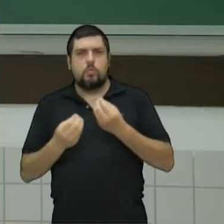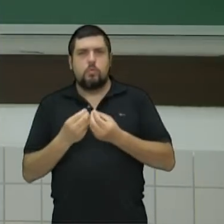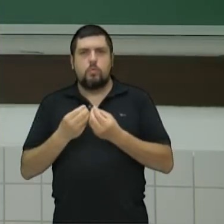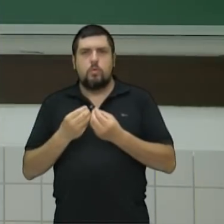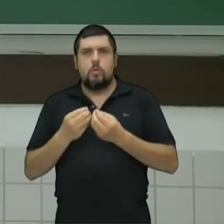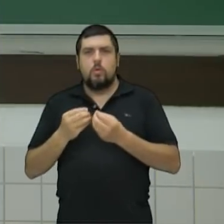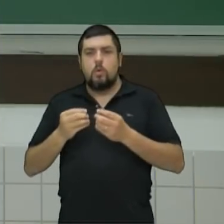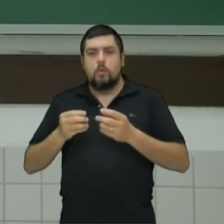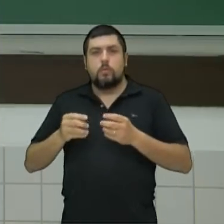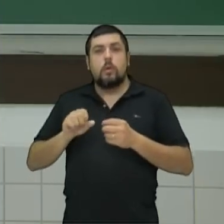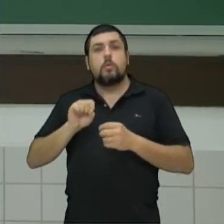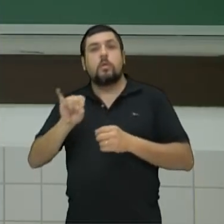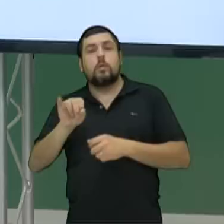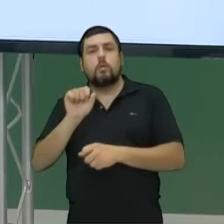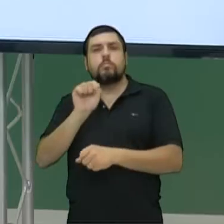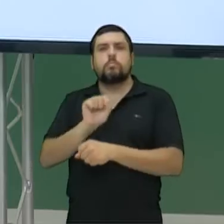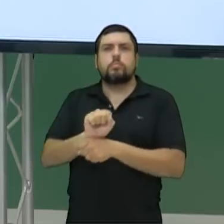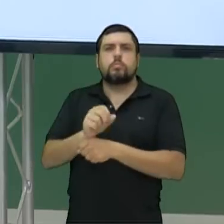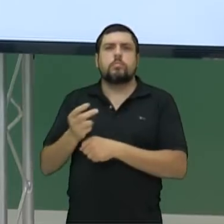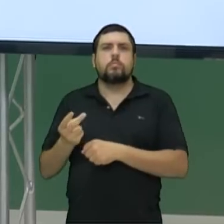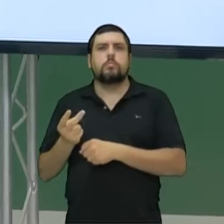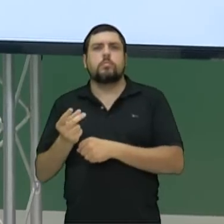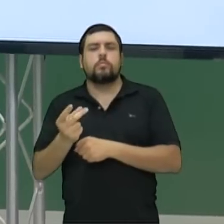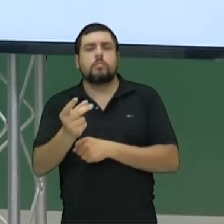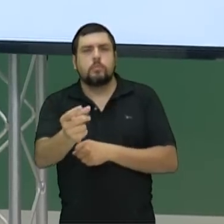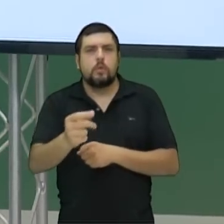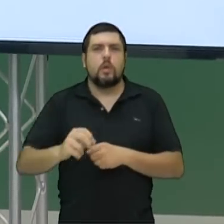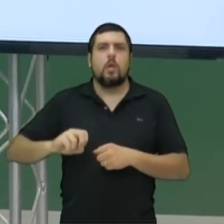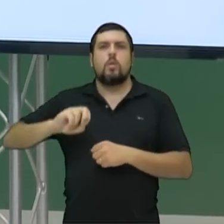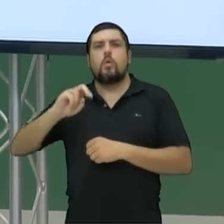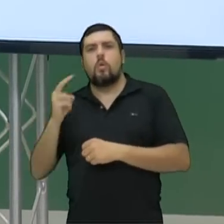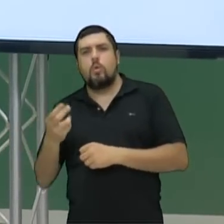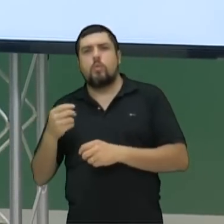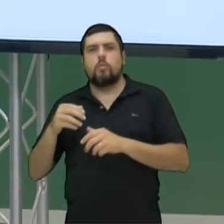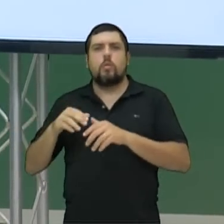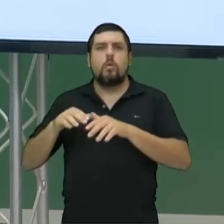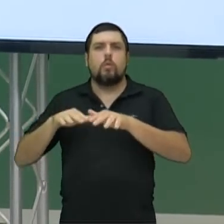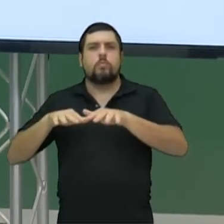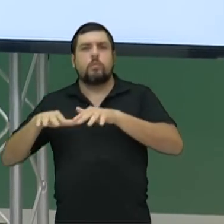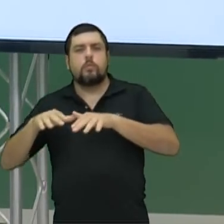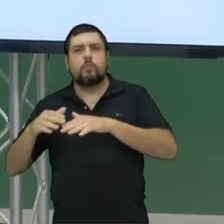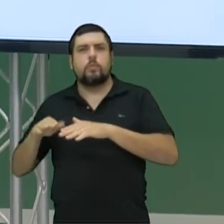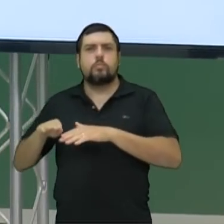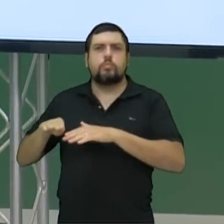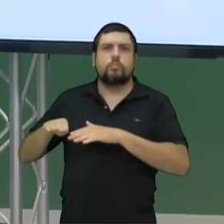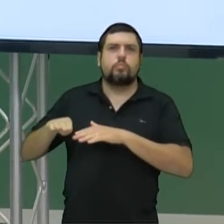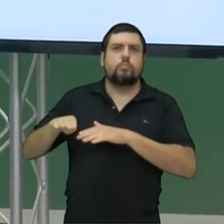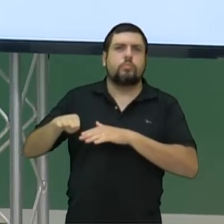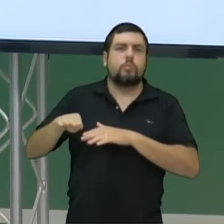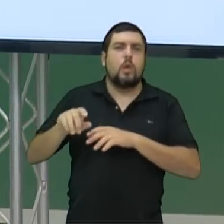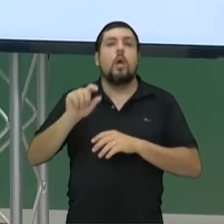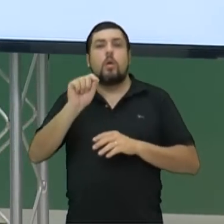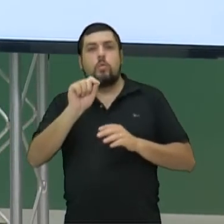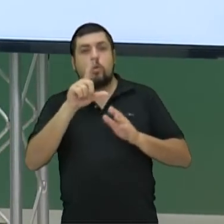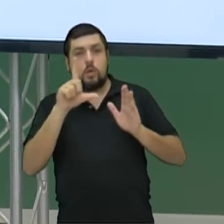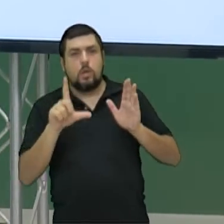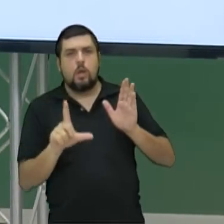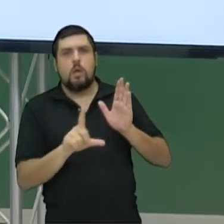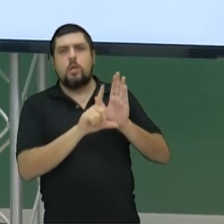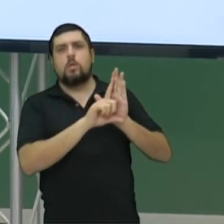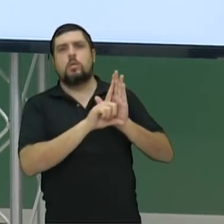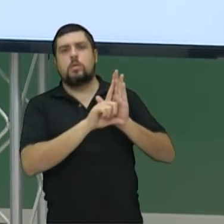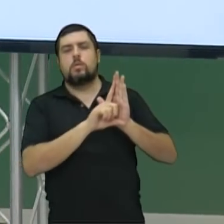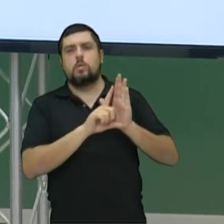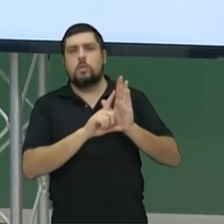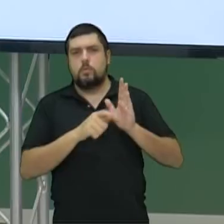por um teorema, não é por um decreto, nada disso. É por uma lei, certo? E lei a gente cumpre, certo? Então, a primeira